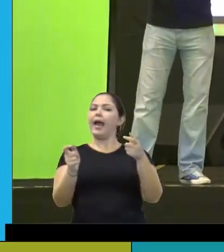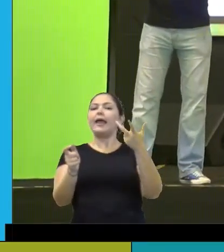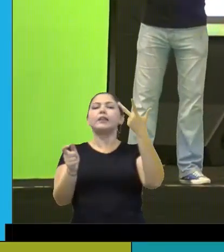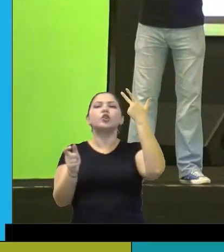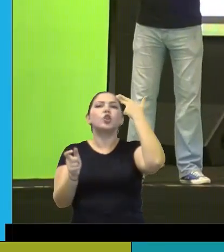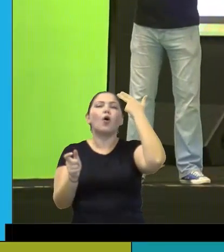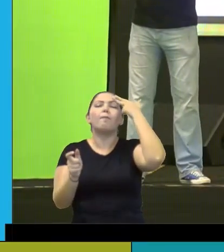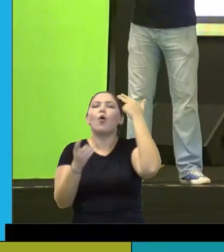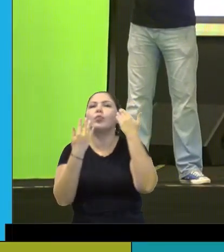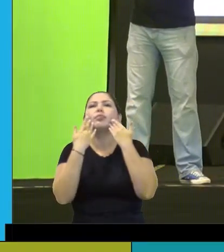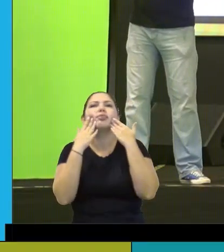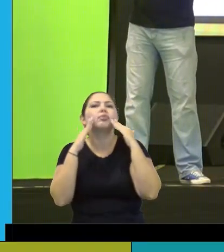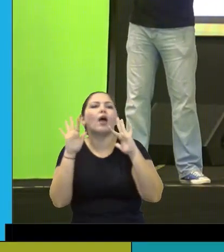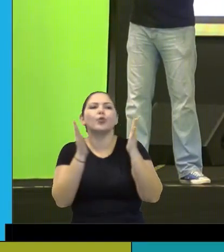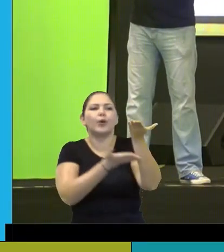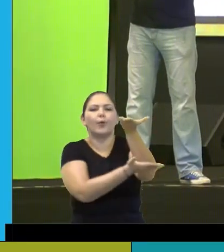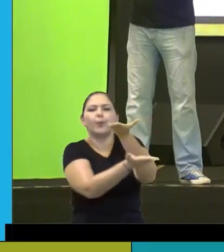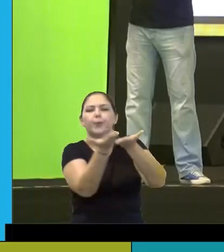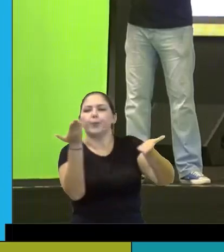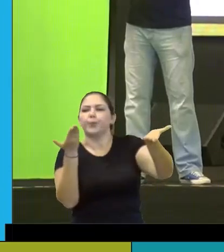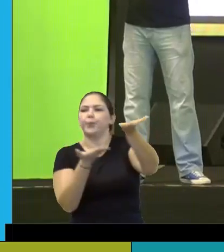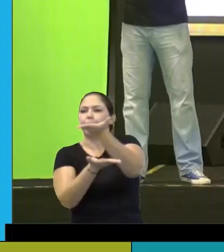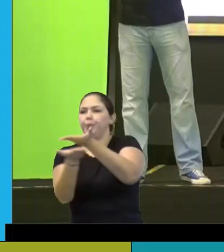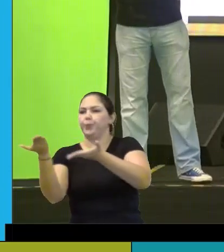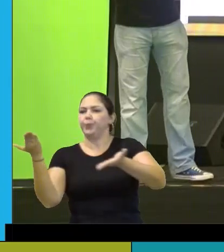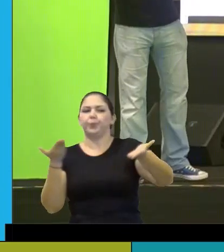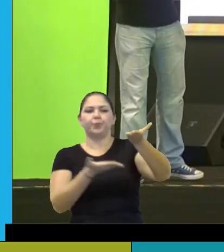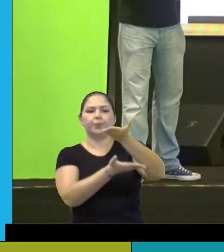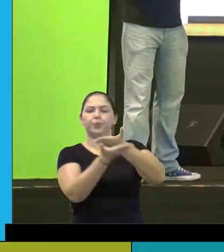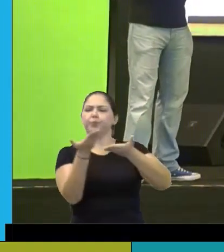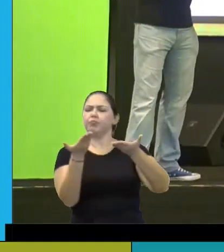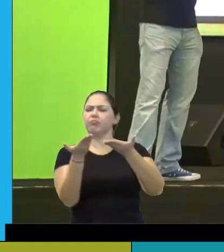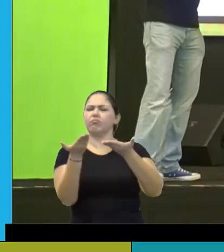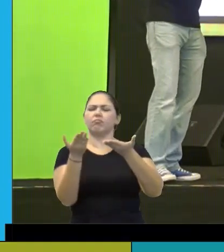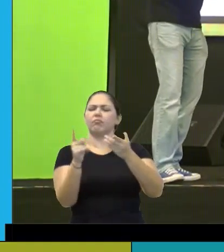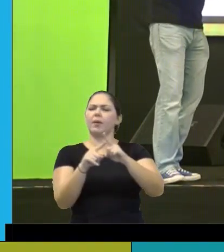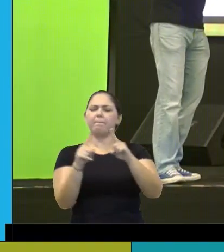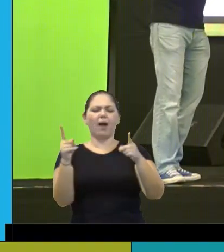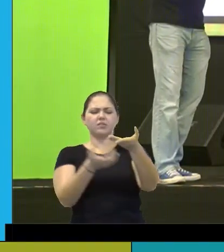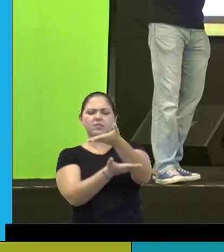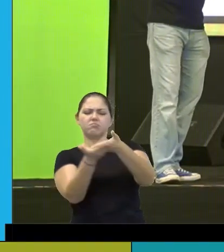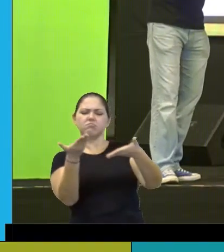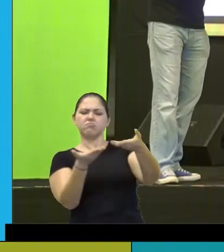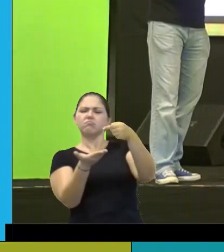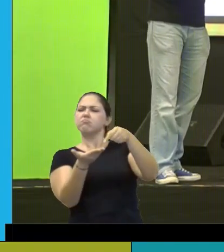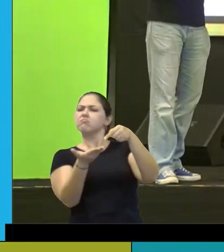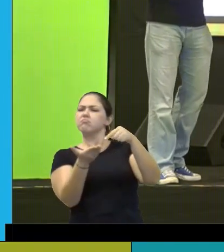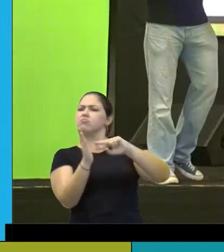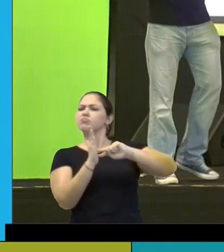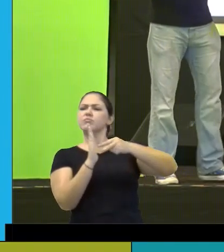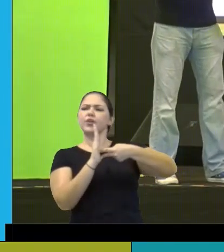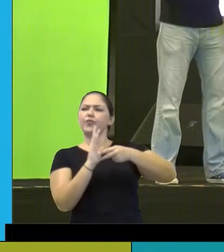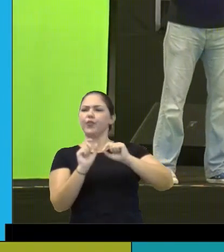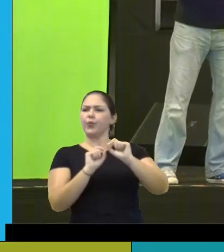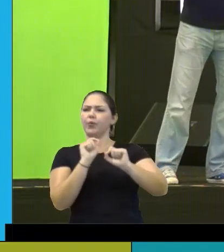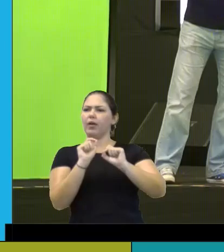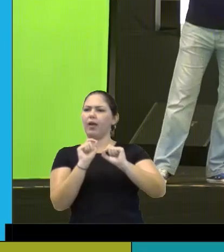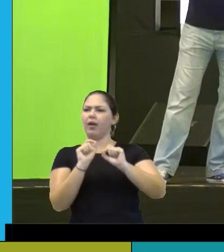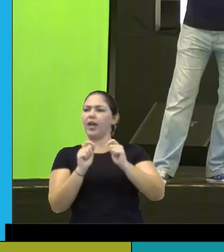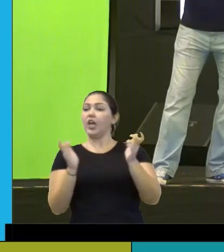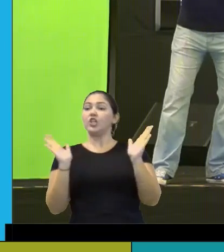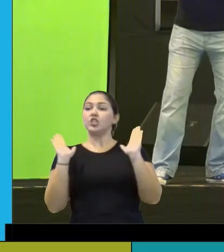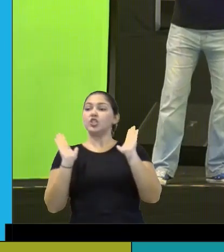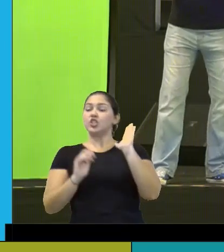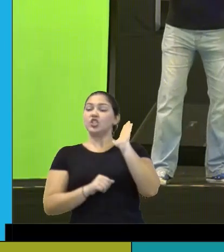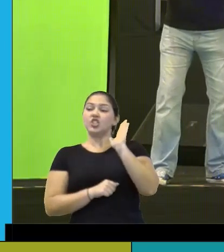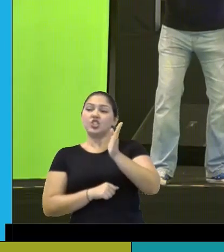ele é naturalmente um ser sociável significa dizer que o ser humano ele traz na sua natureza